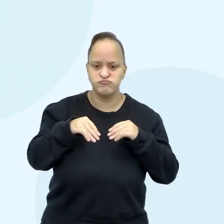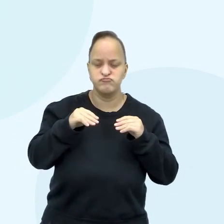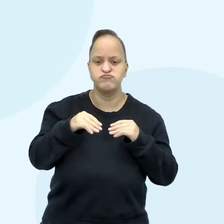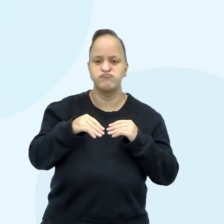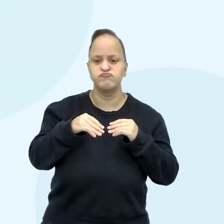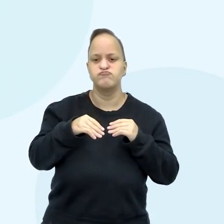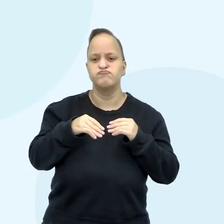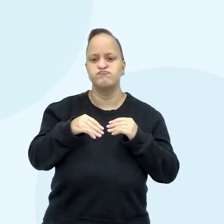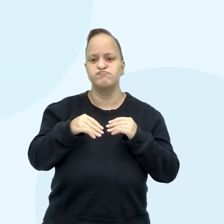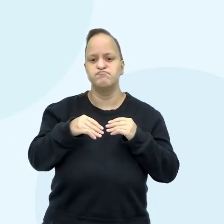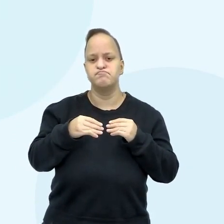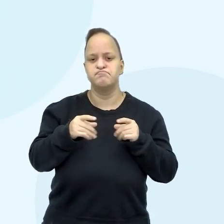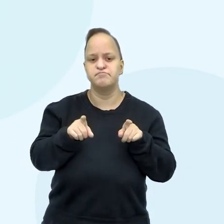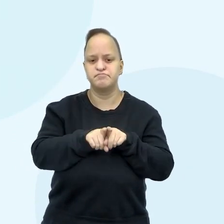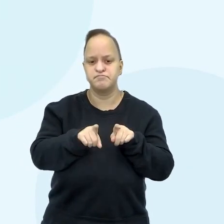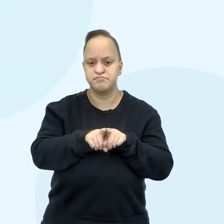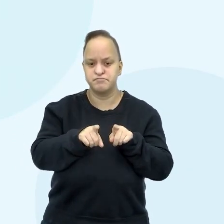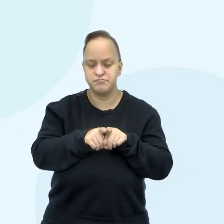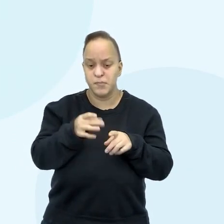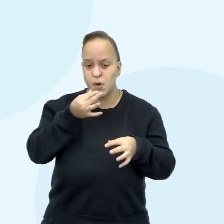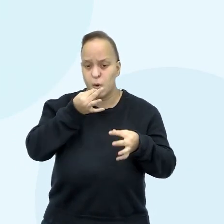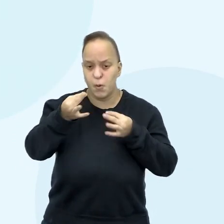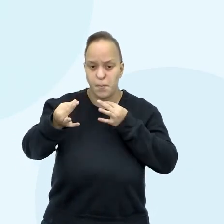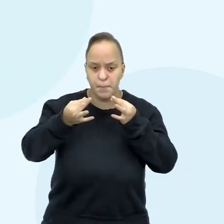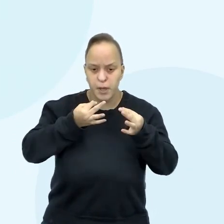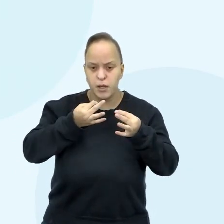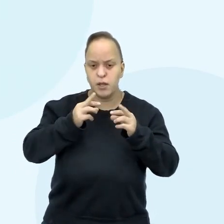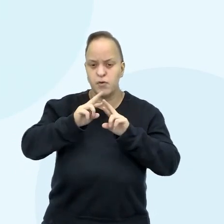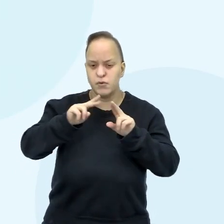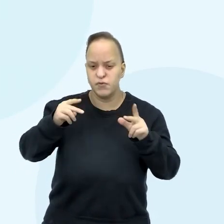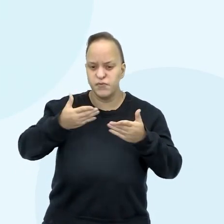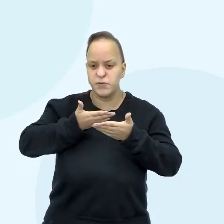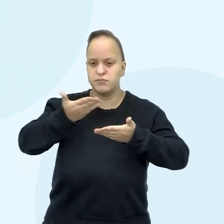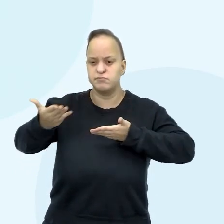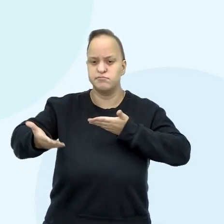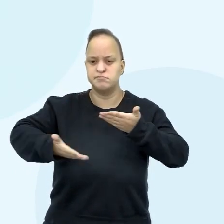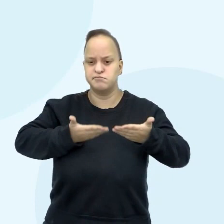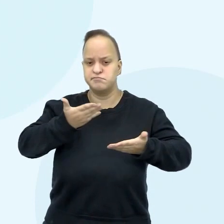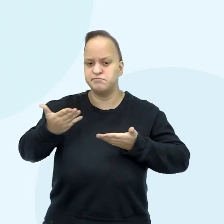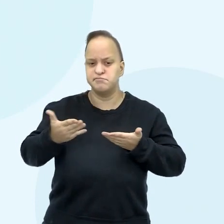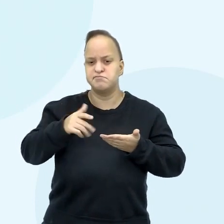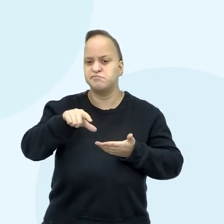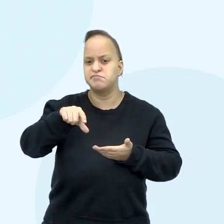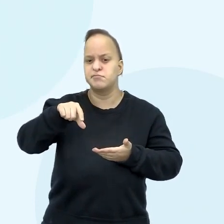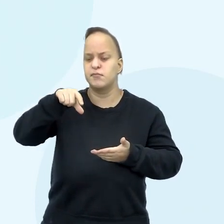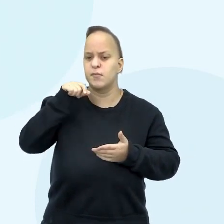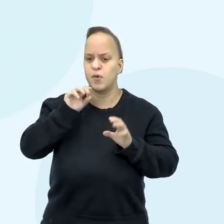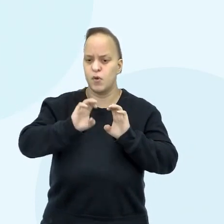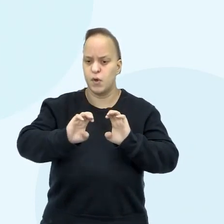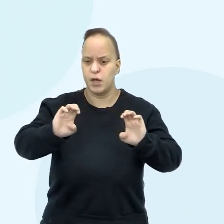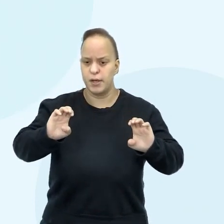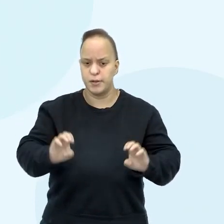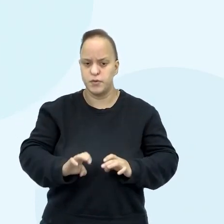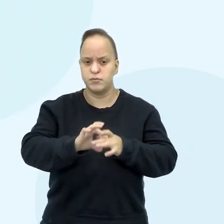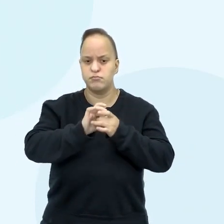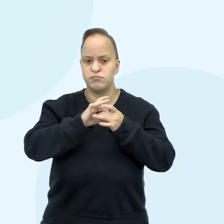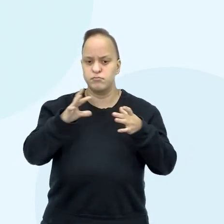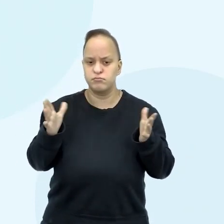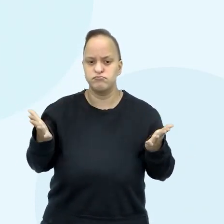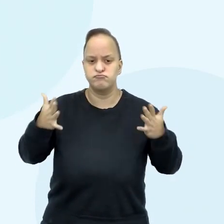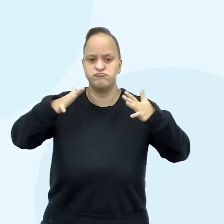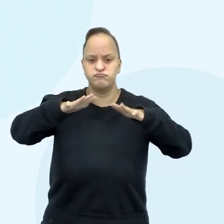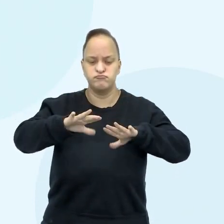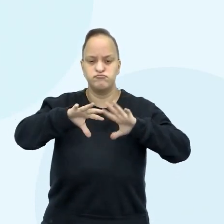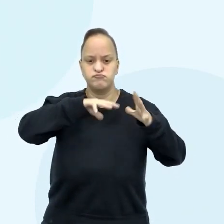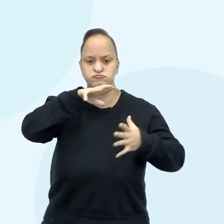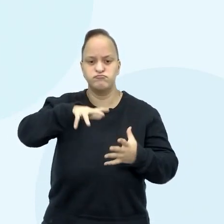a diferentes opiniões e concepções pedagógicas, tomando decisões com base em princípios éticos, democráticos,